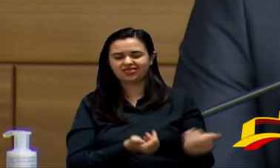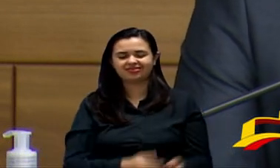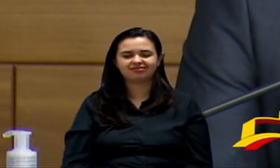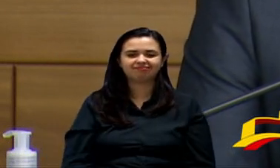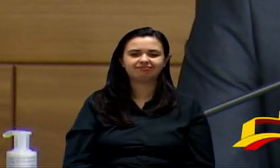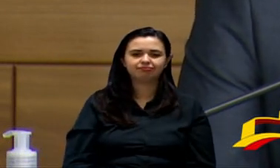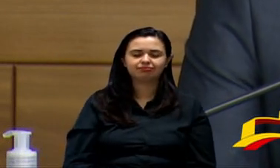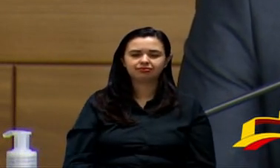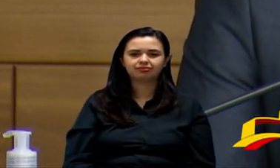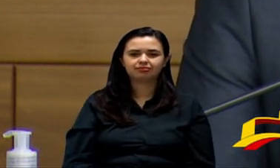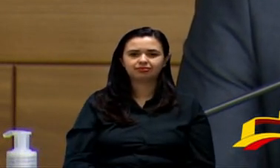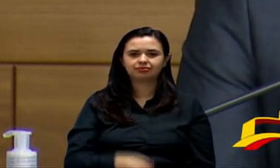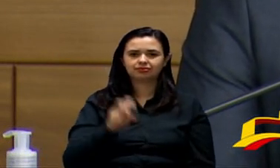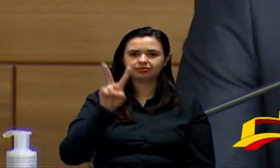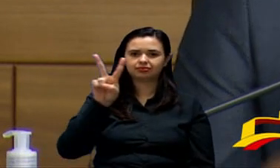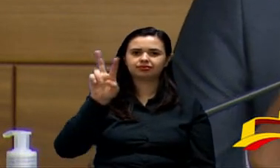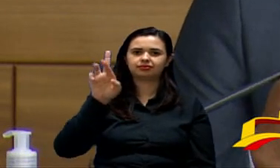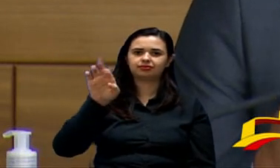É o Weber Maganhato.